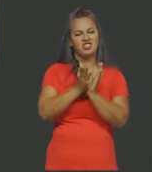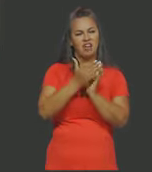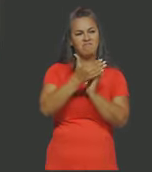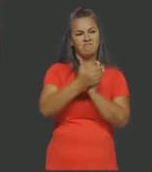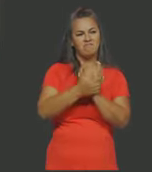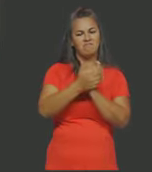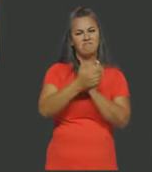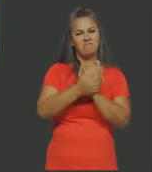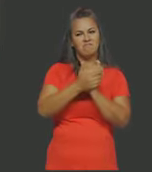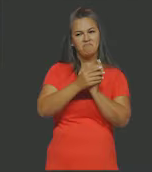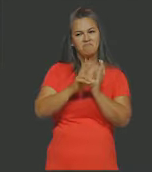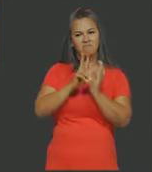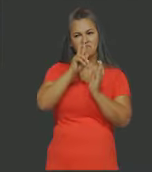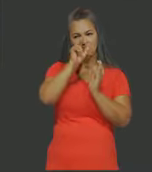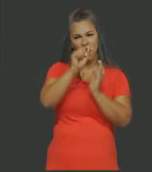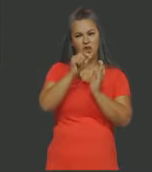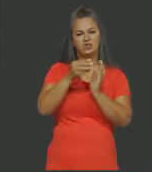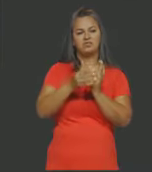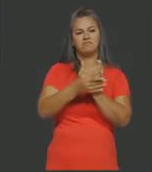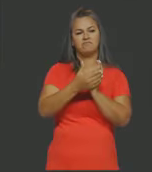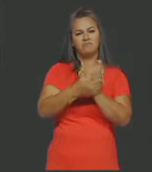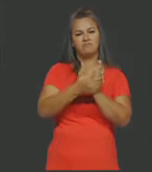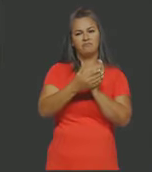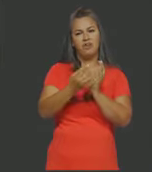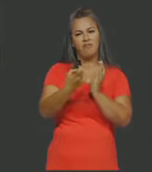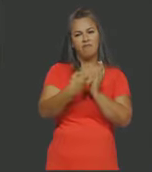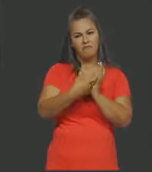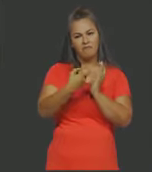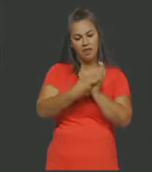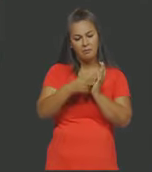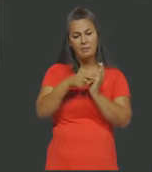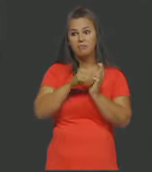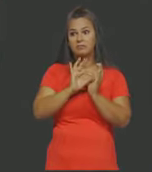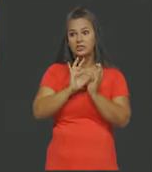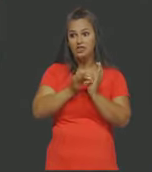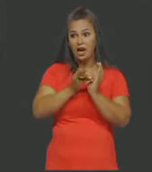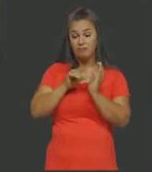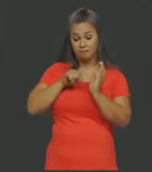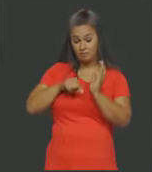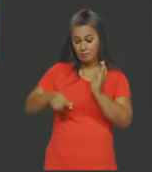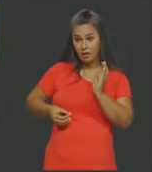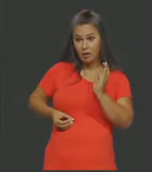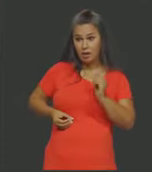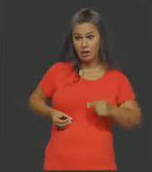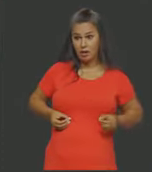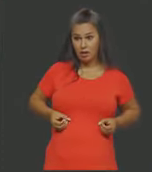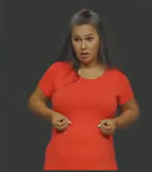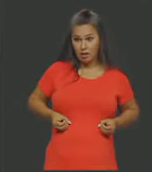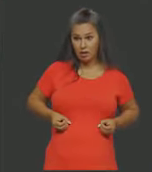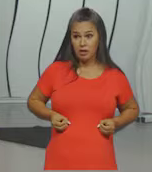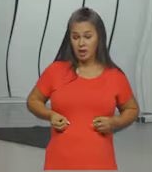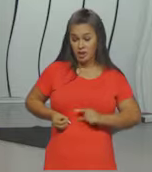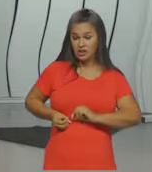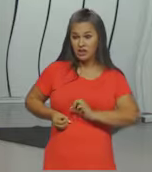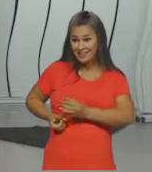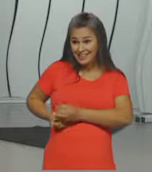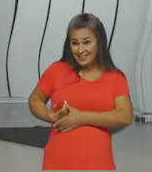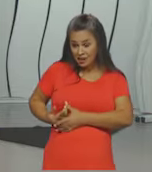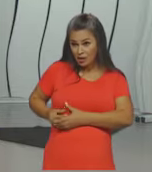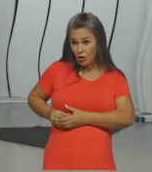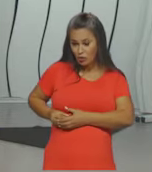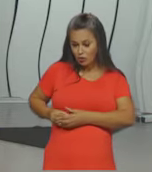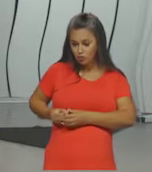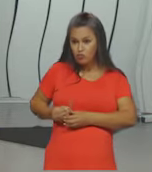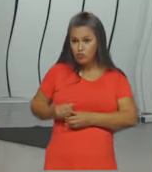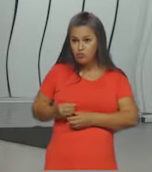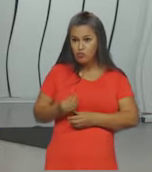vai abrigar o bebê. A célula reprodutora, o gameta feminino, que é o ovócito,